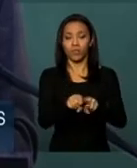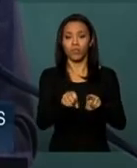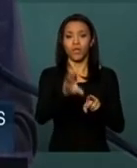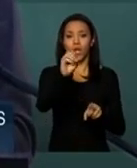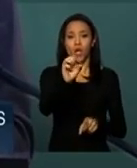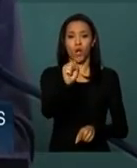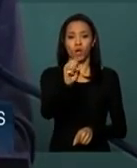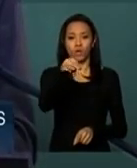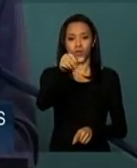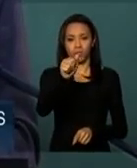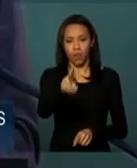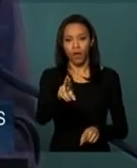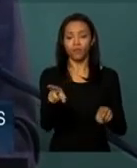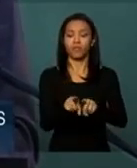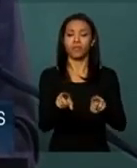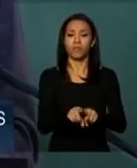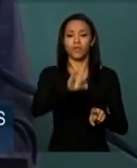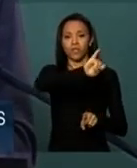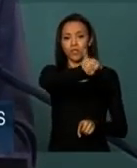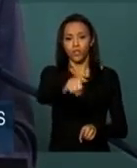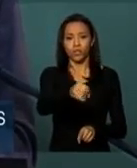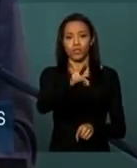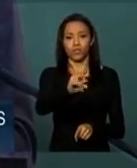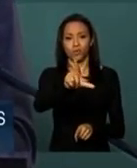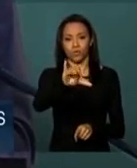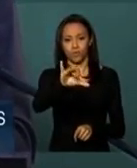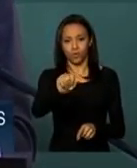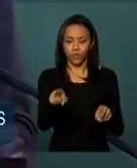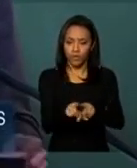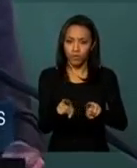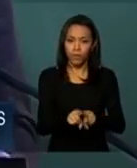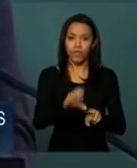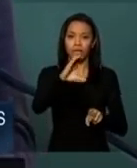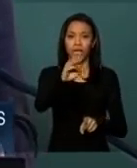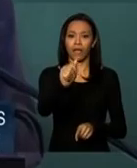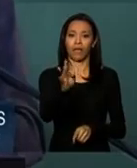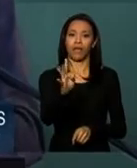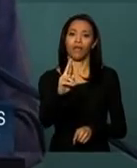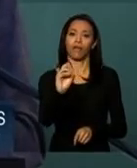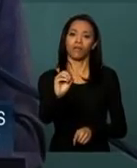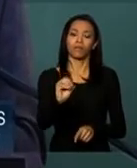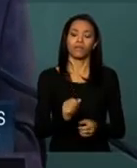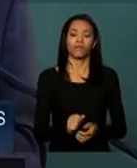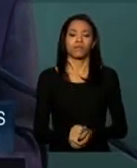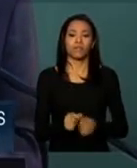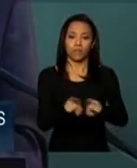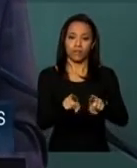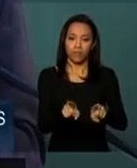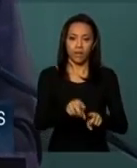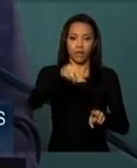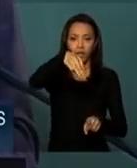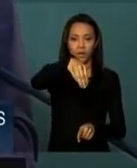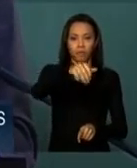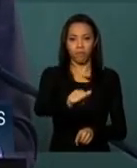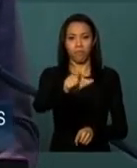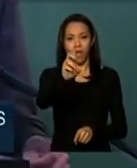Júnior, deputado Júlio César, deputado Marcelo Castro, deputado Marlos